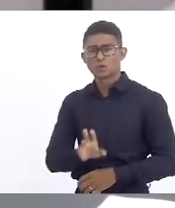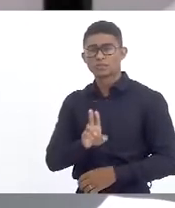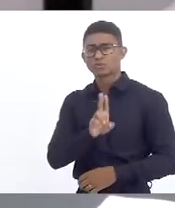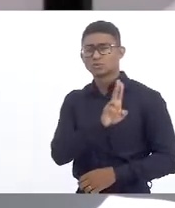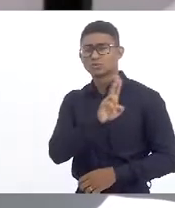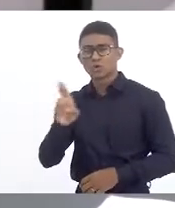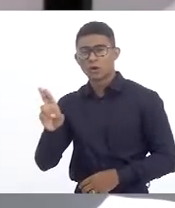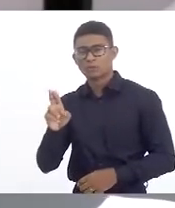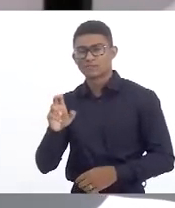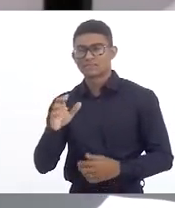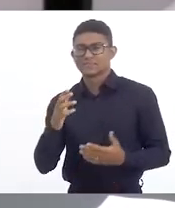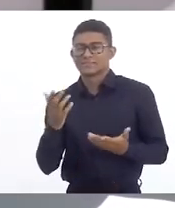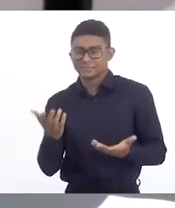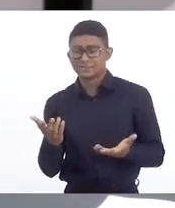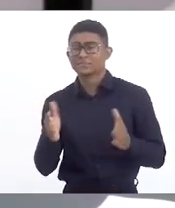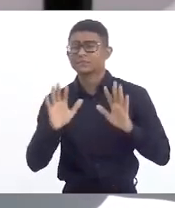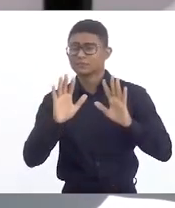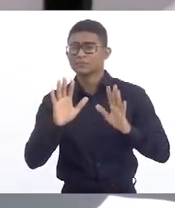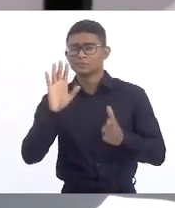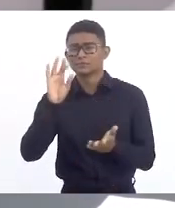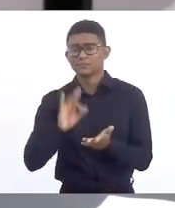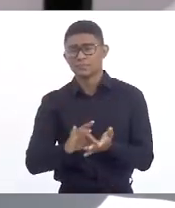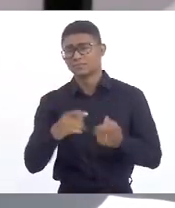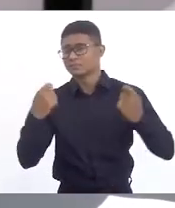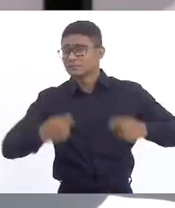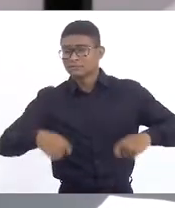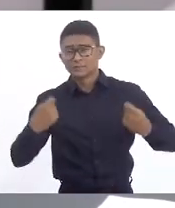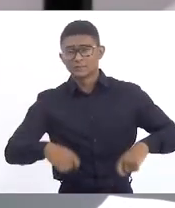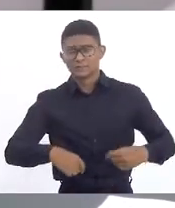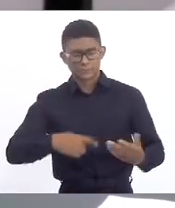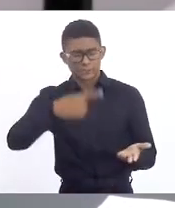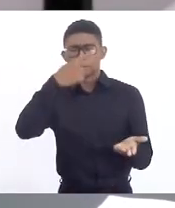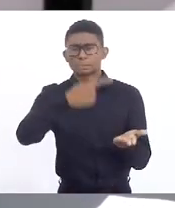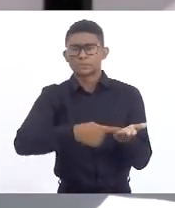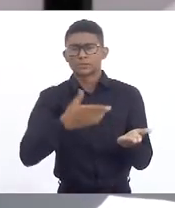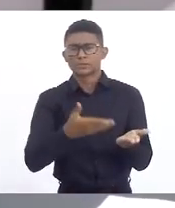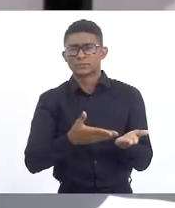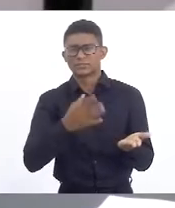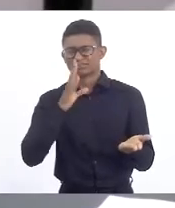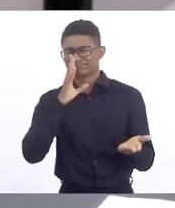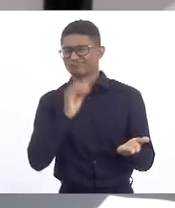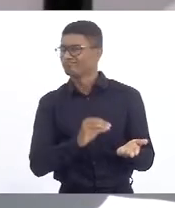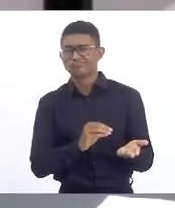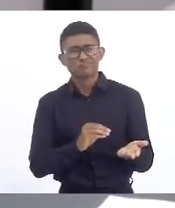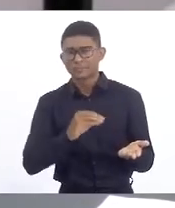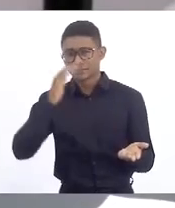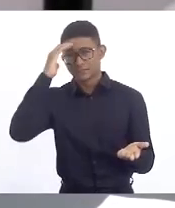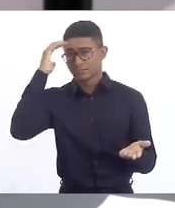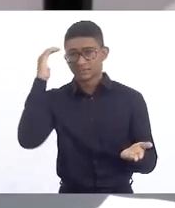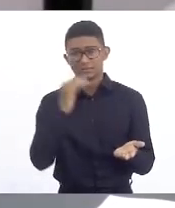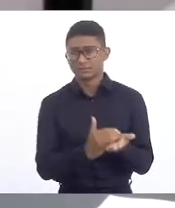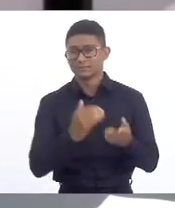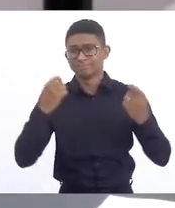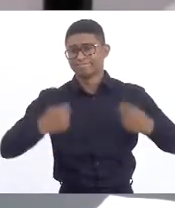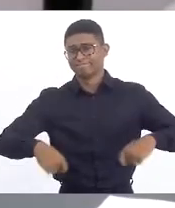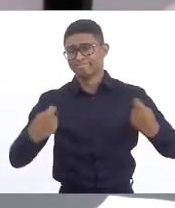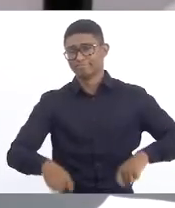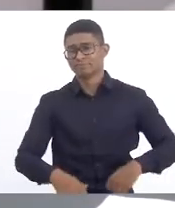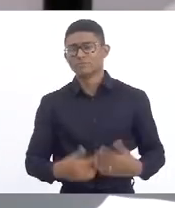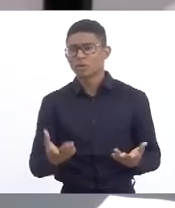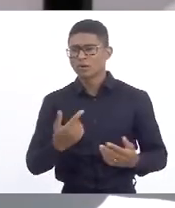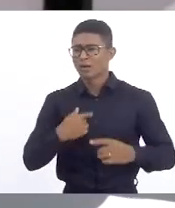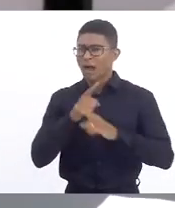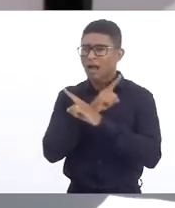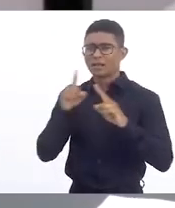compliance, de exatamente fazer isso. A crítica Não é ao presidente